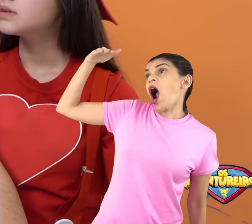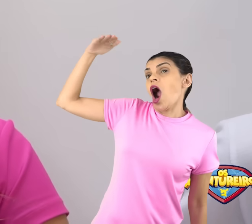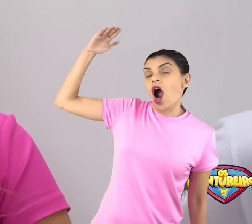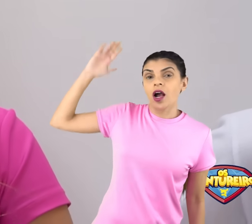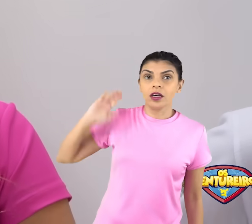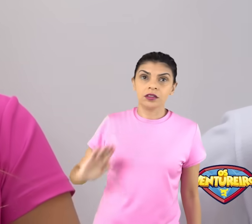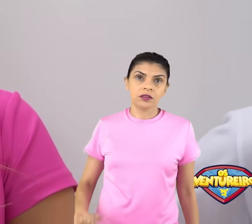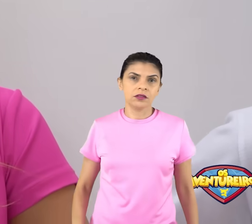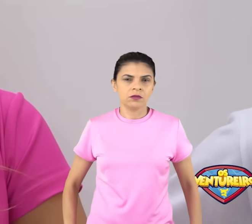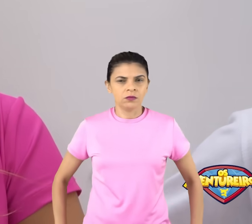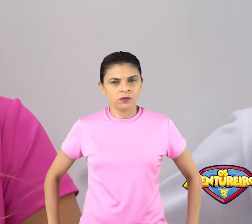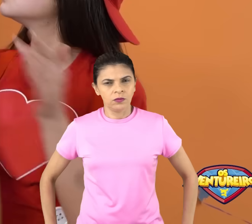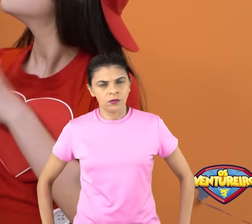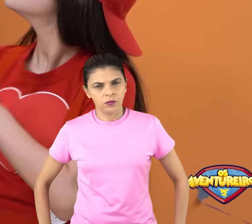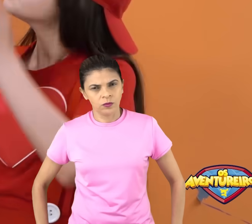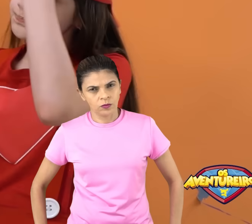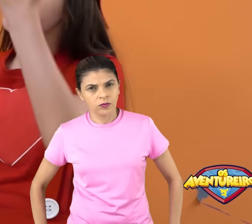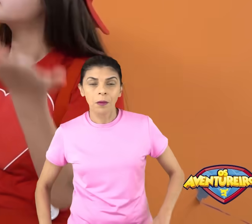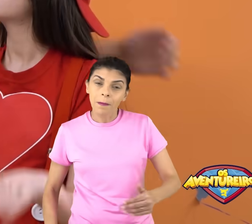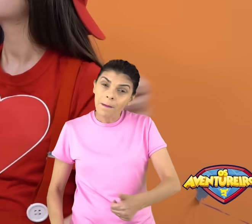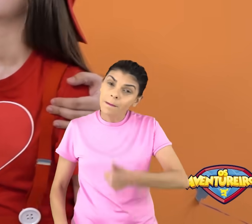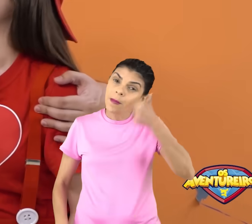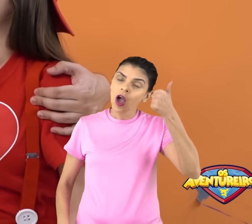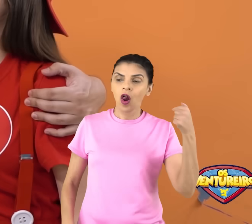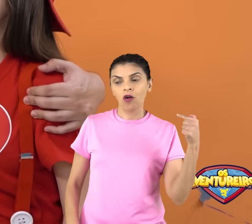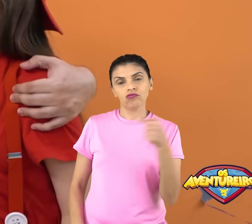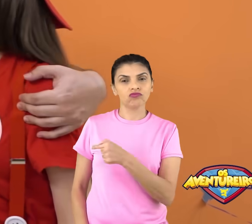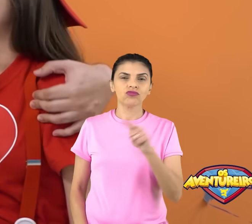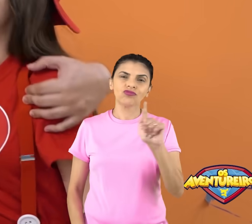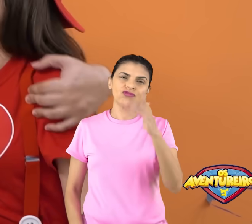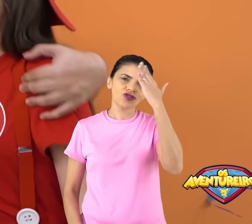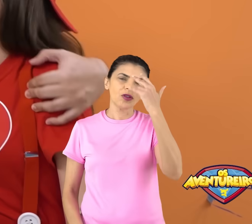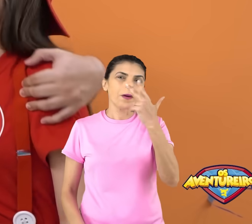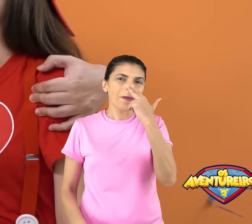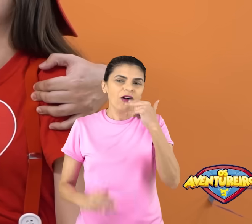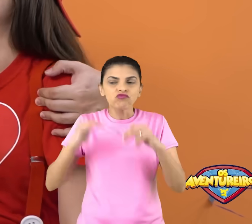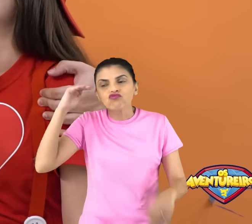grande. Seria melhor se fosse a Gi, que parece um